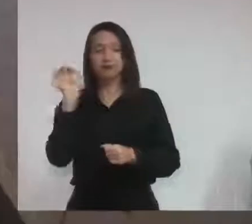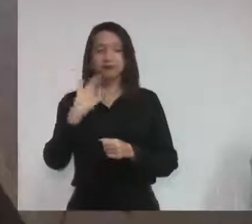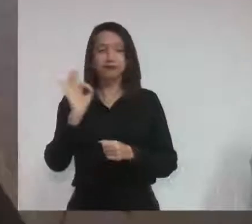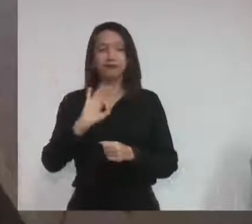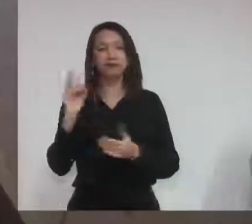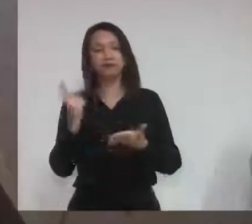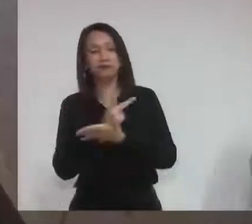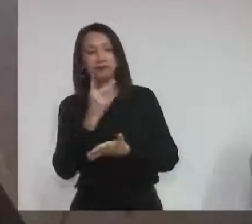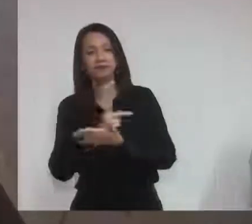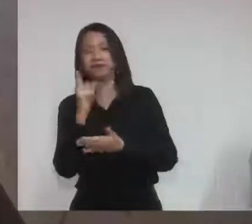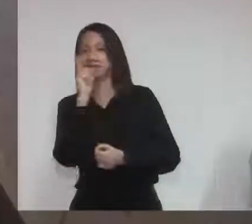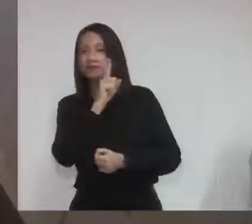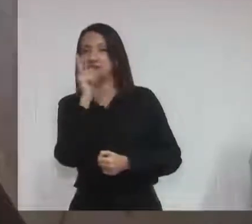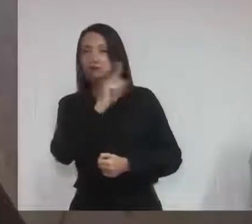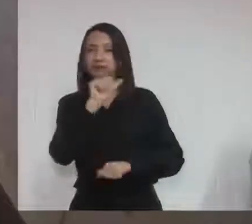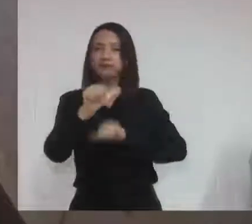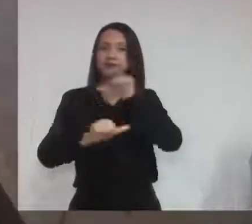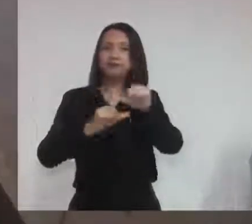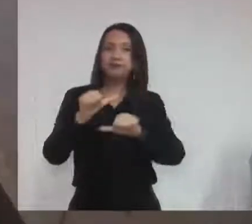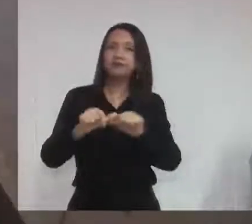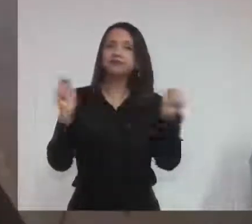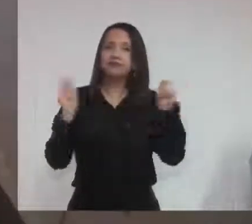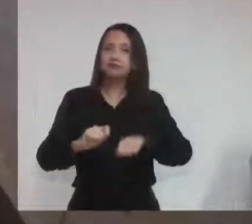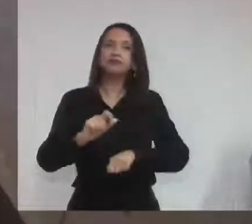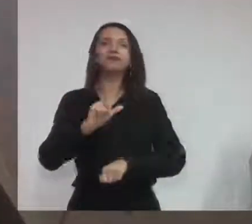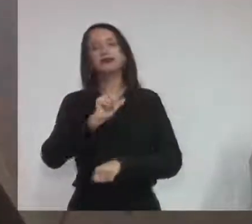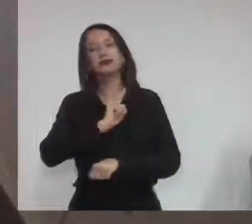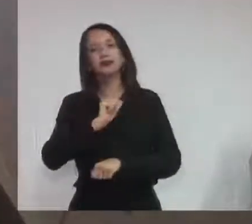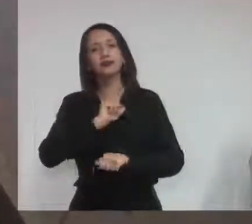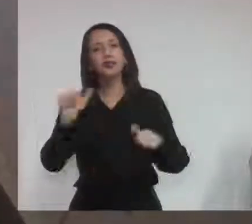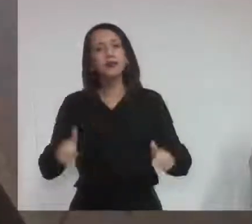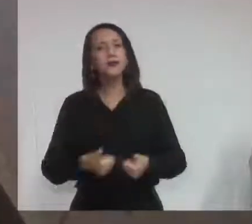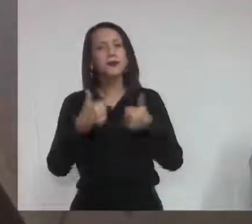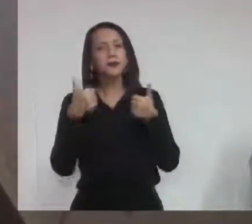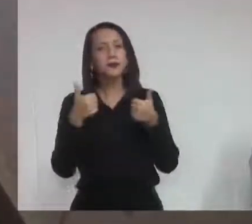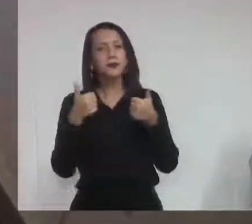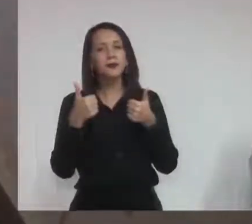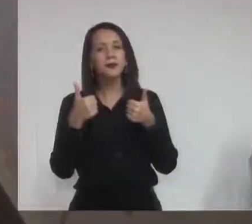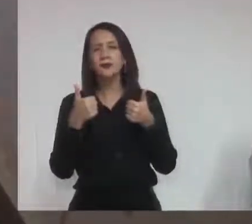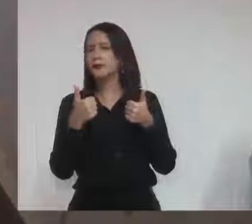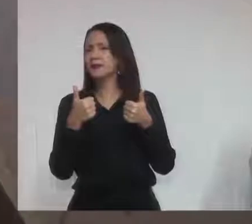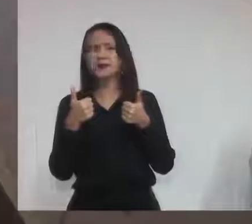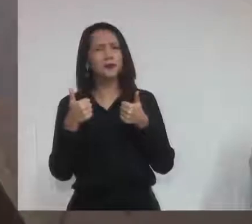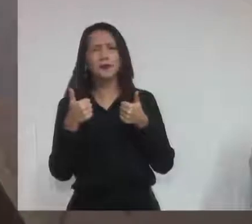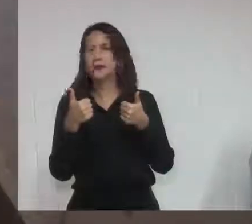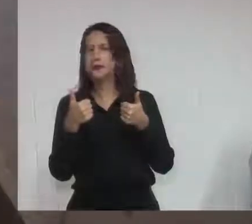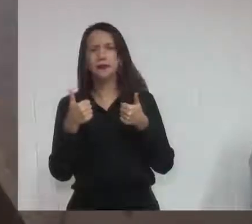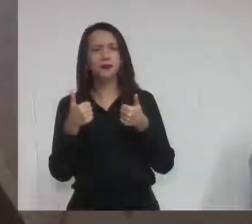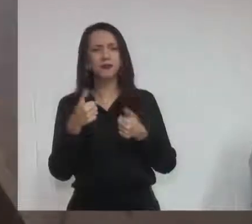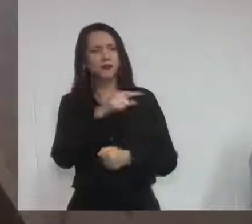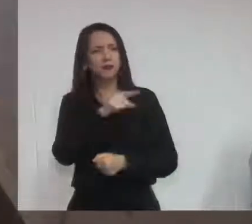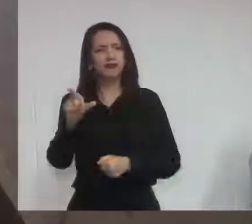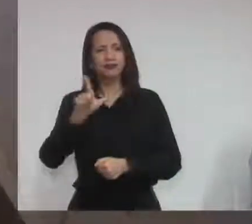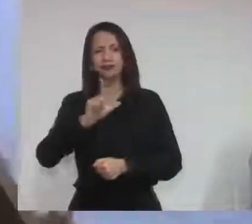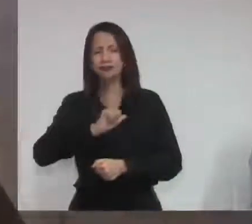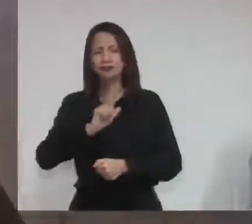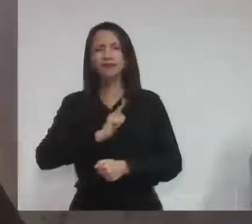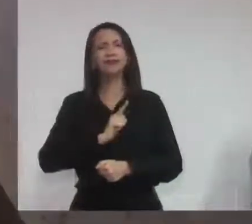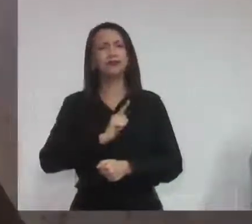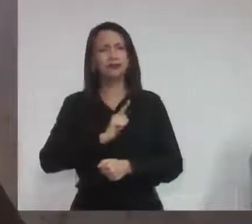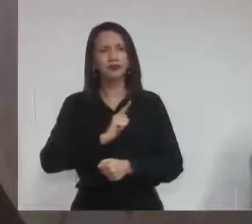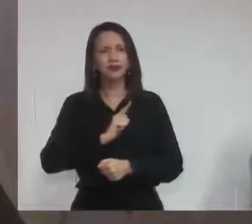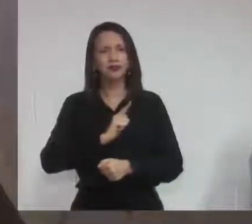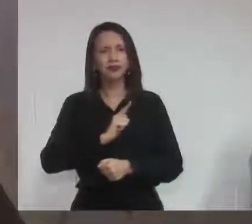erros, falhas ou mudanças que possam ocorrer para melhorar. Isso não quer dizer que não deva se ter